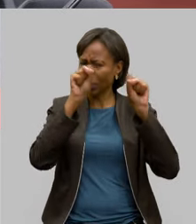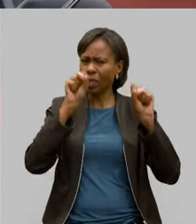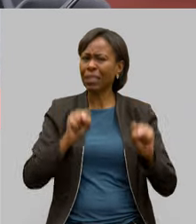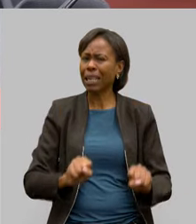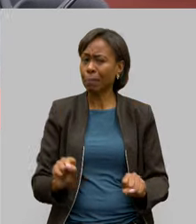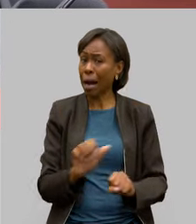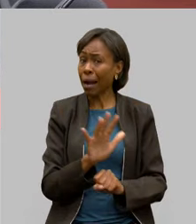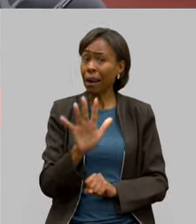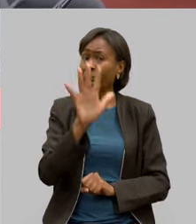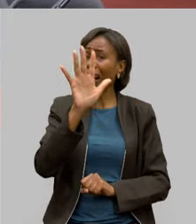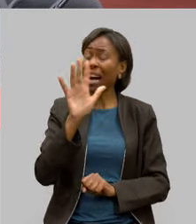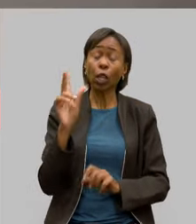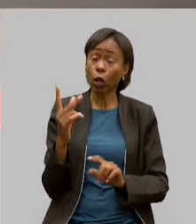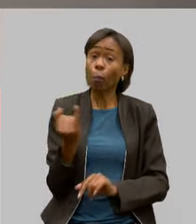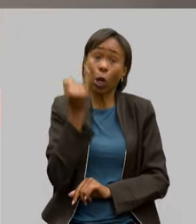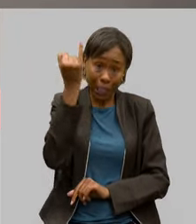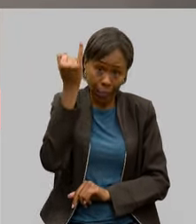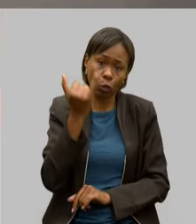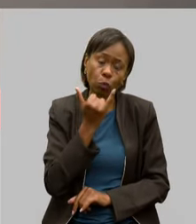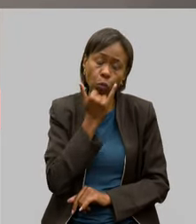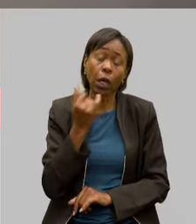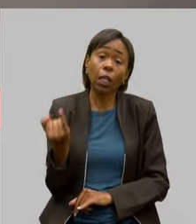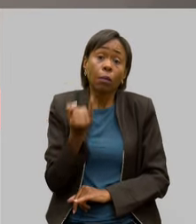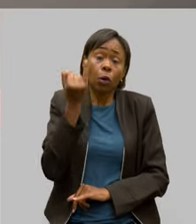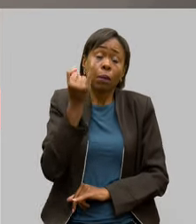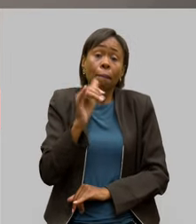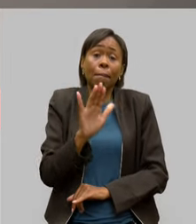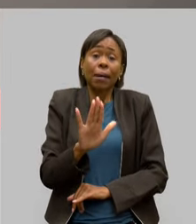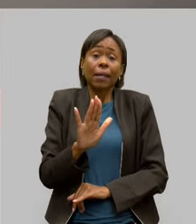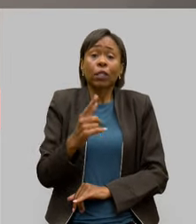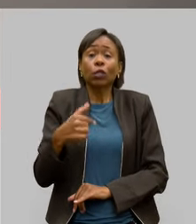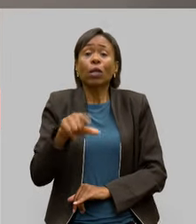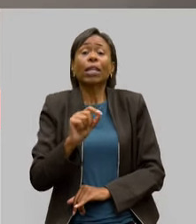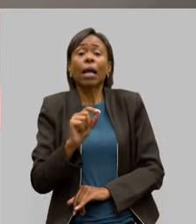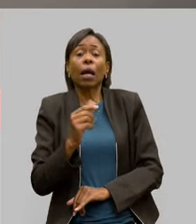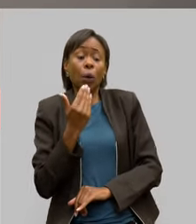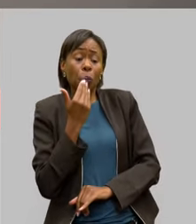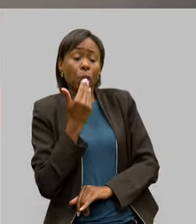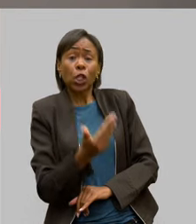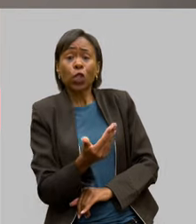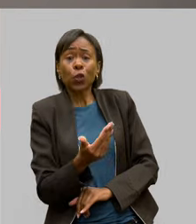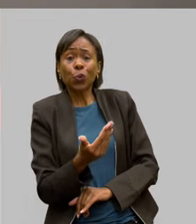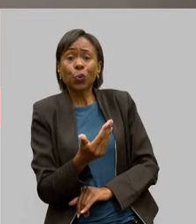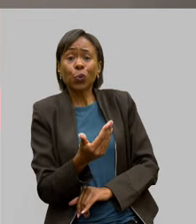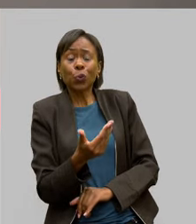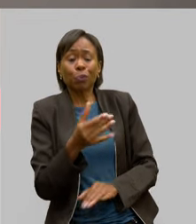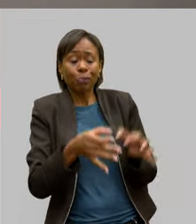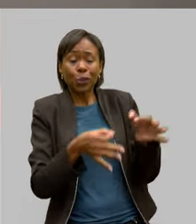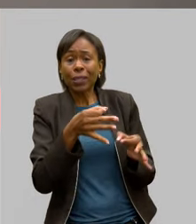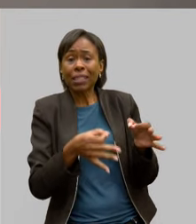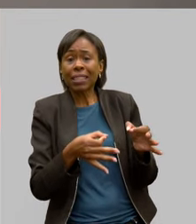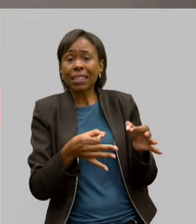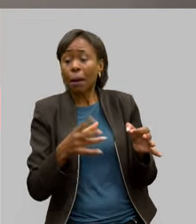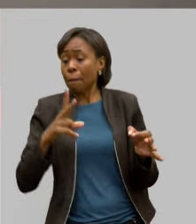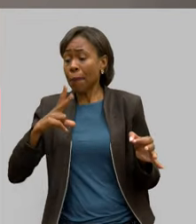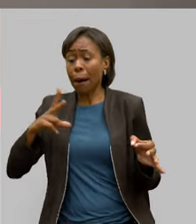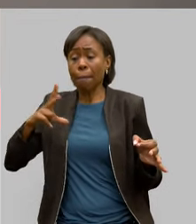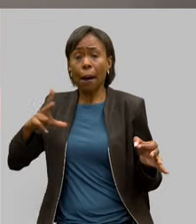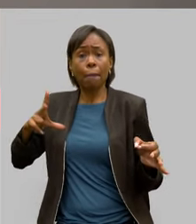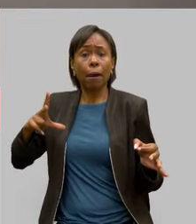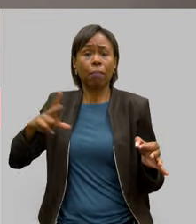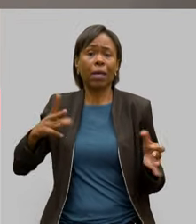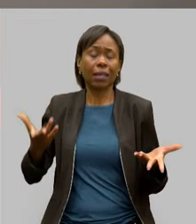estamos sendo chamados para resolver situações individuais né então eh eh em em matéria de política